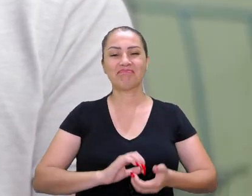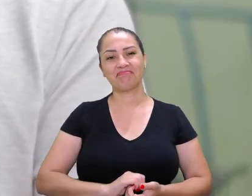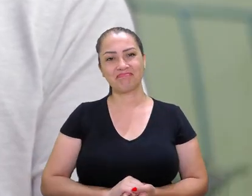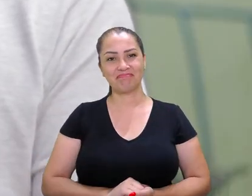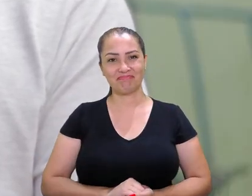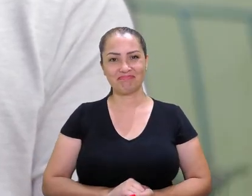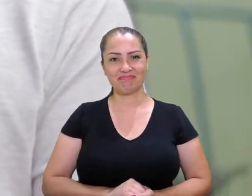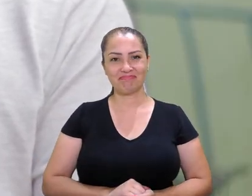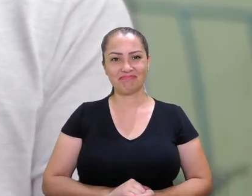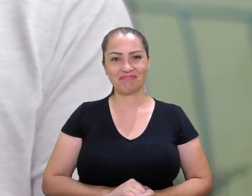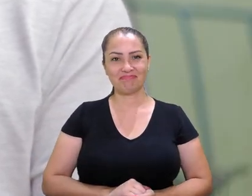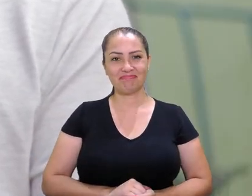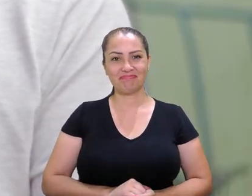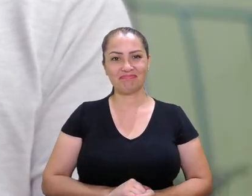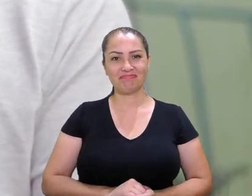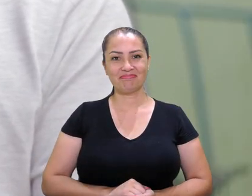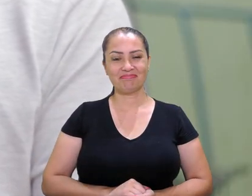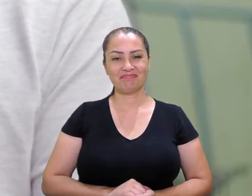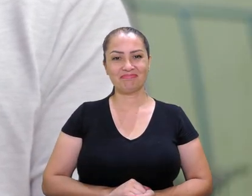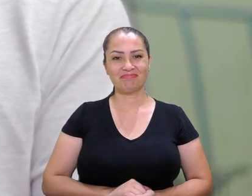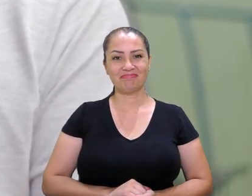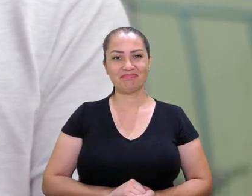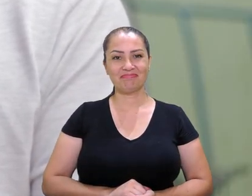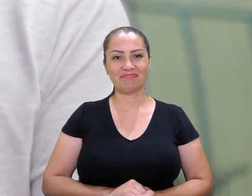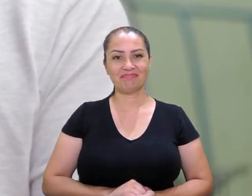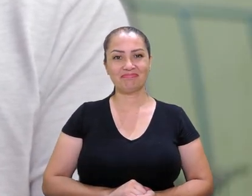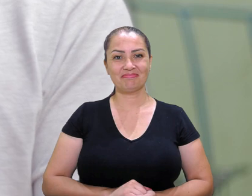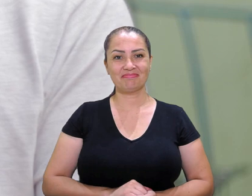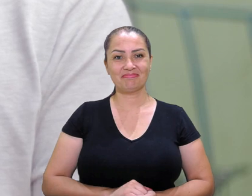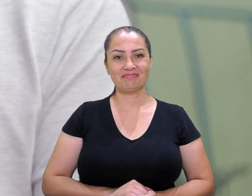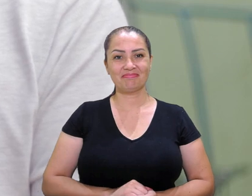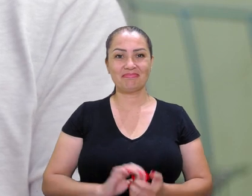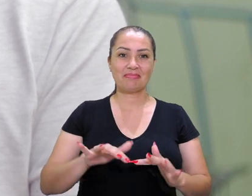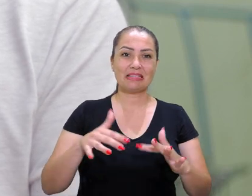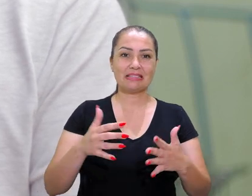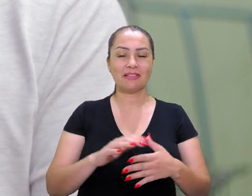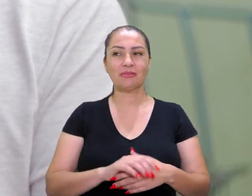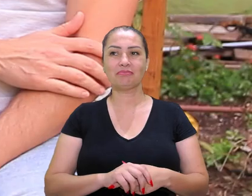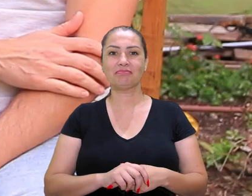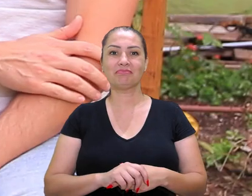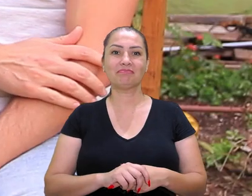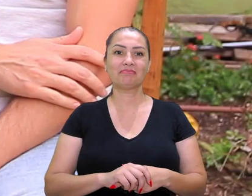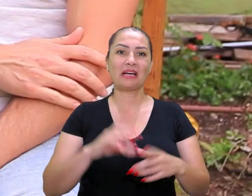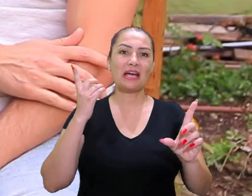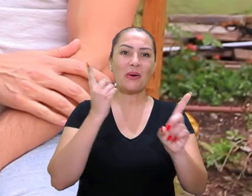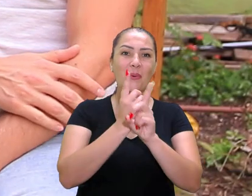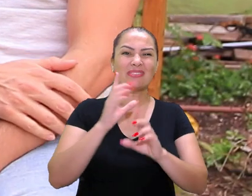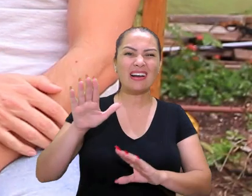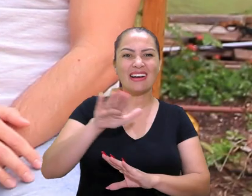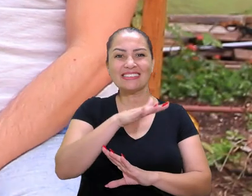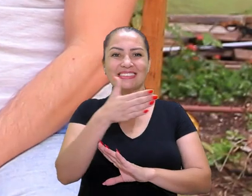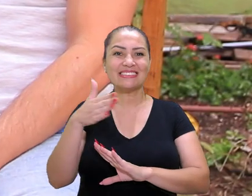que, apesar de encontrar raramente o pessoal daquela época, né, eu acho